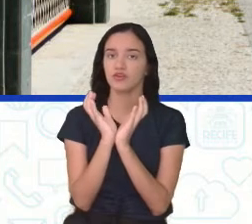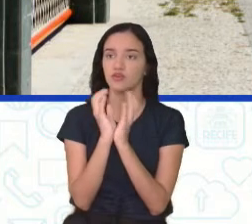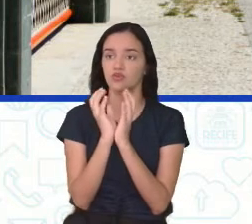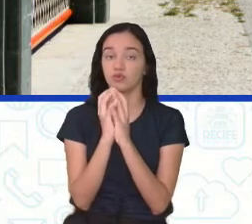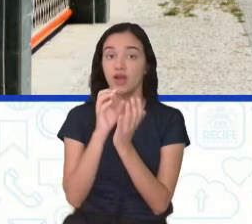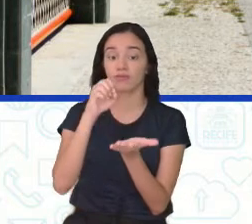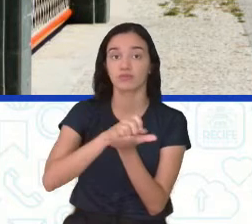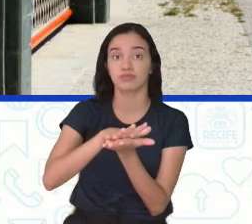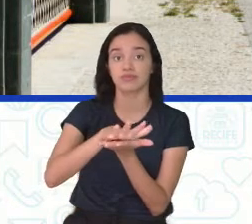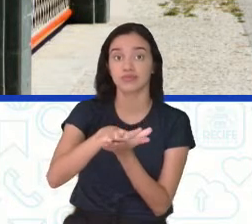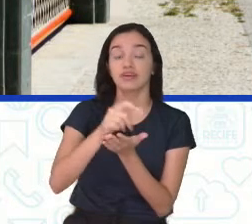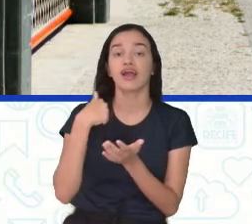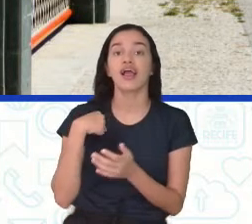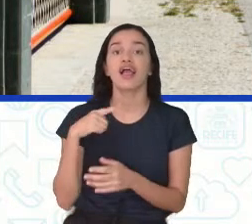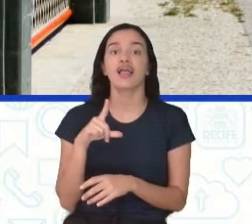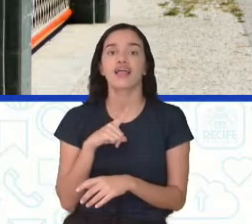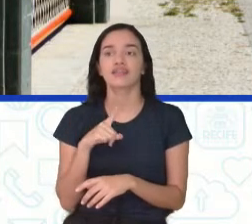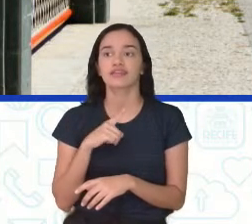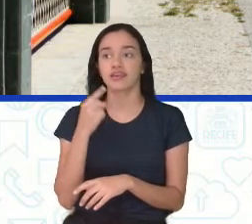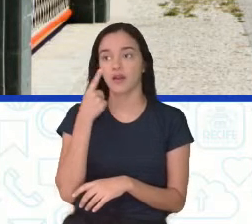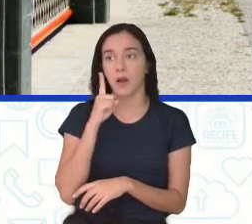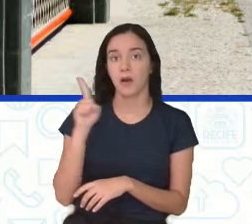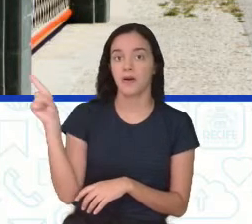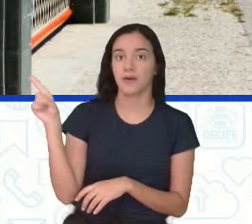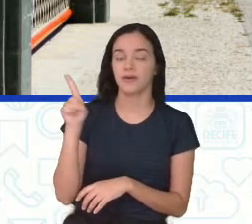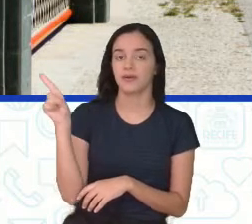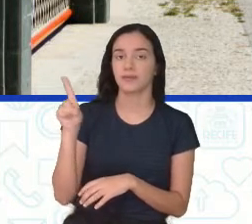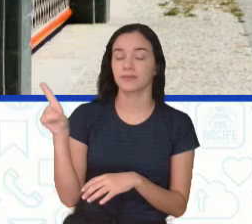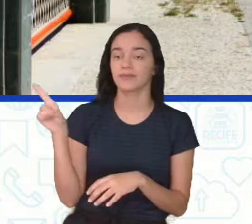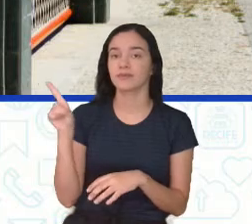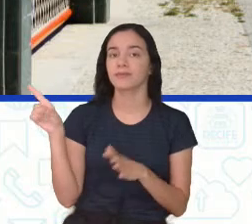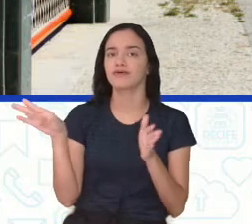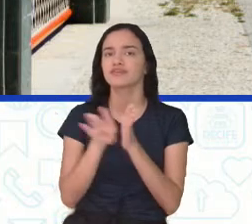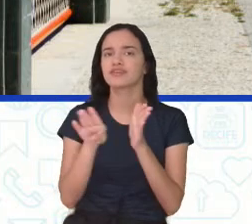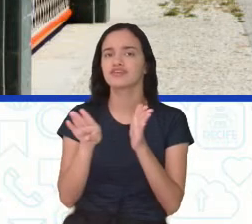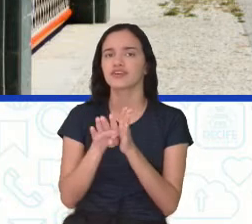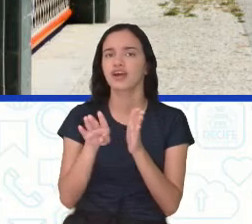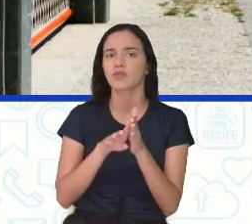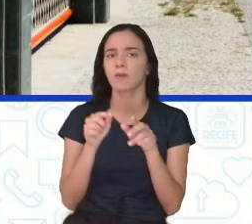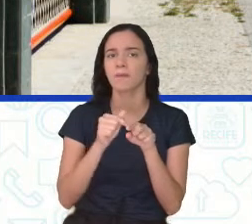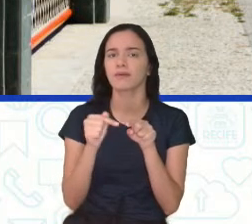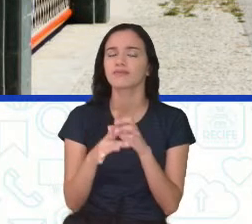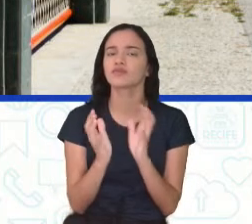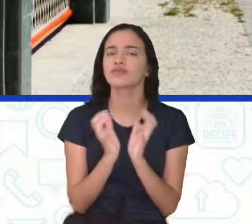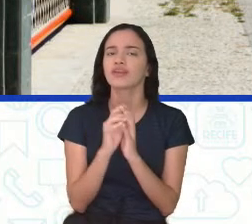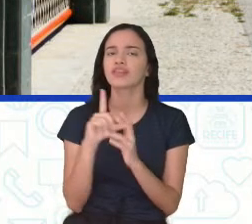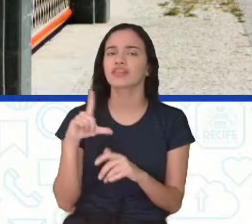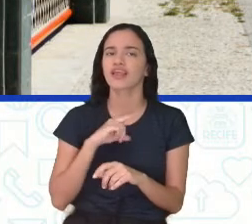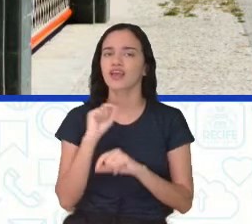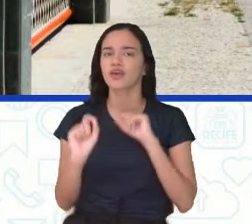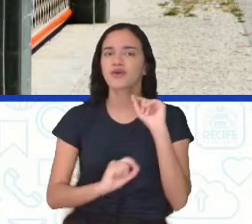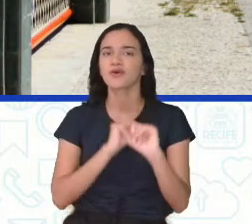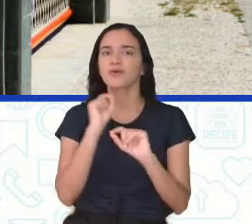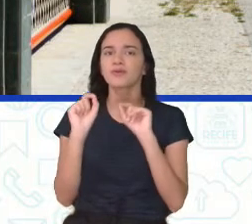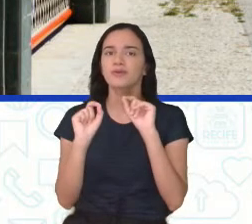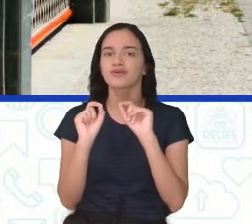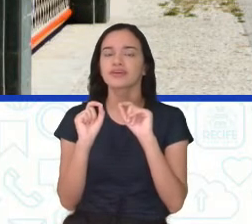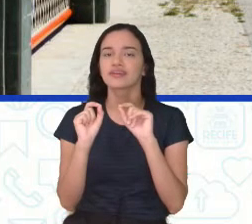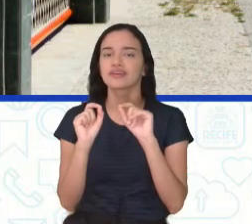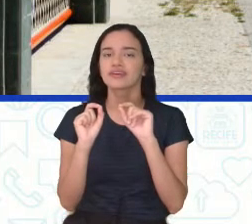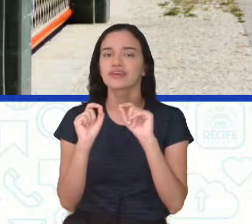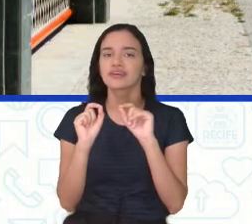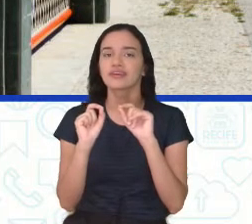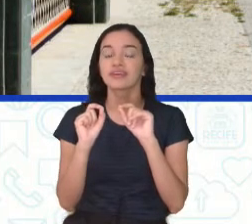Zero. E aí do lado de cá, ó, para você chegar lá no bairro do Recife, tem o quê? Temos que cruzar